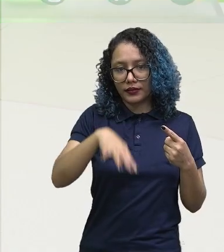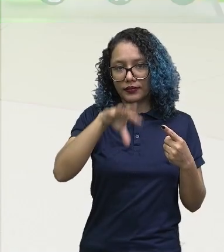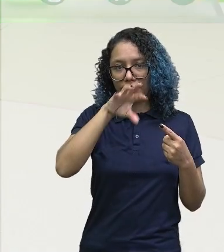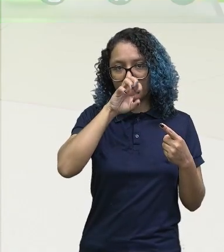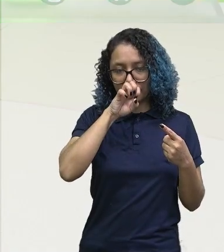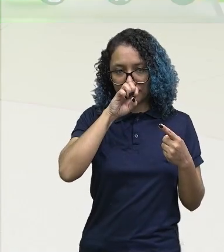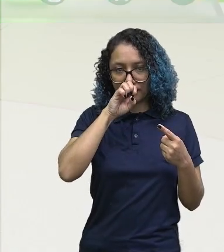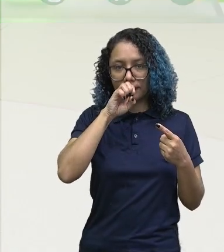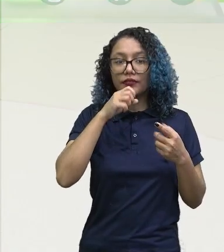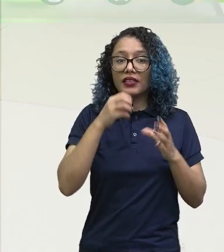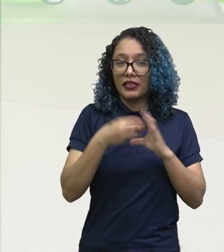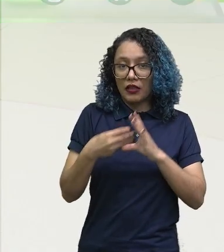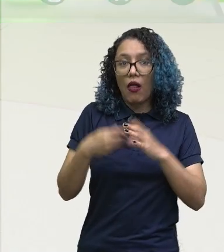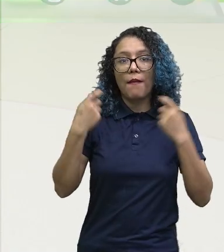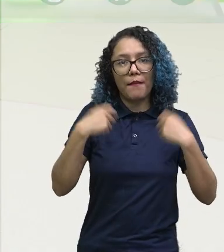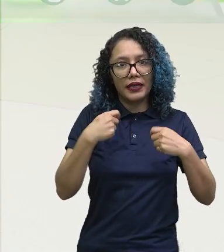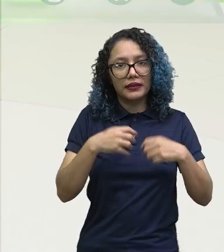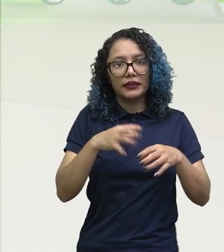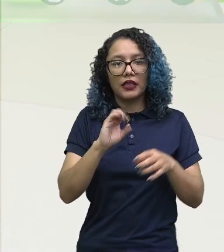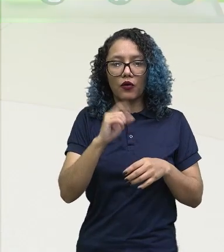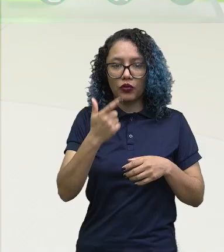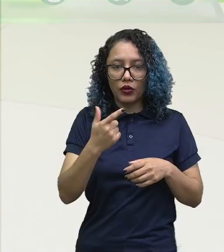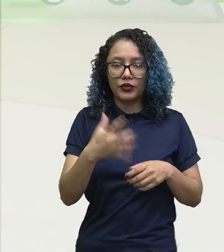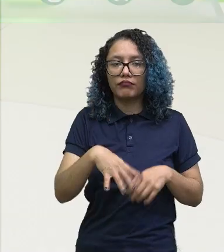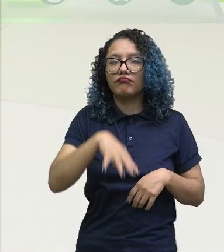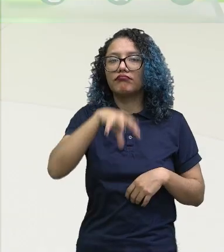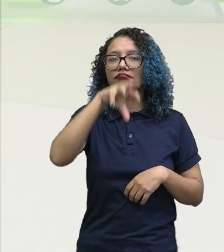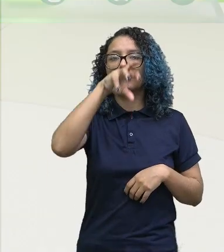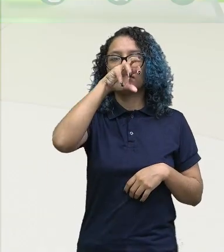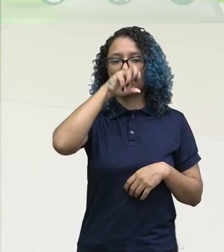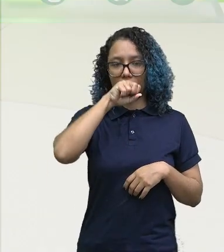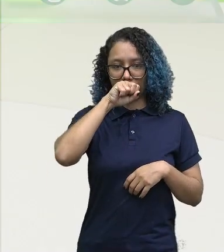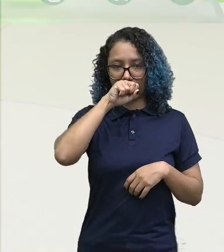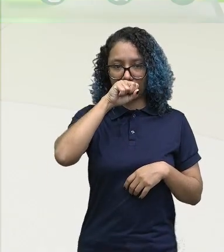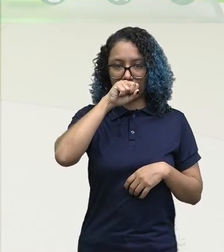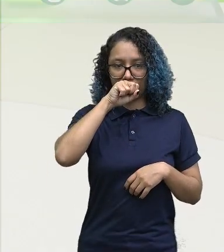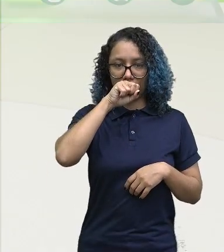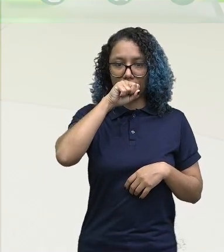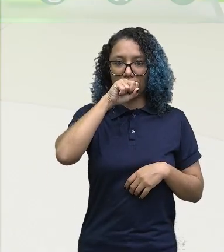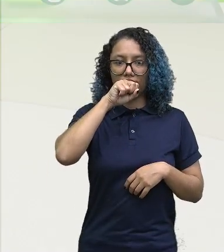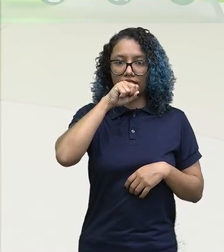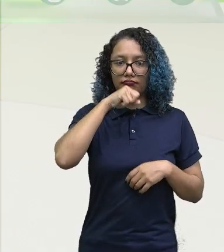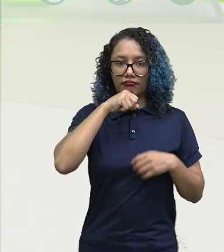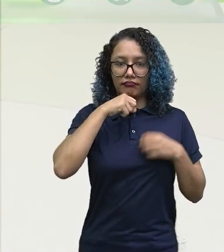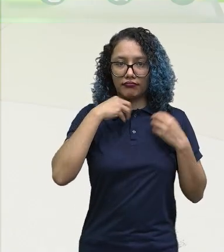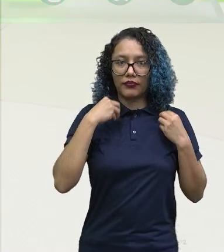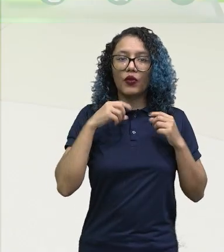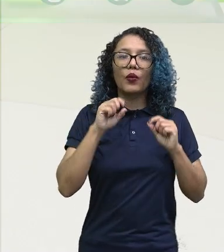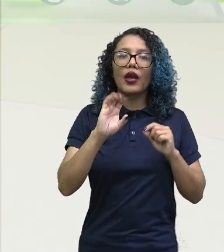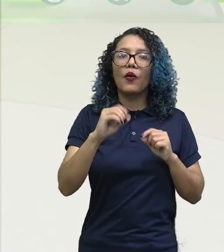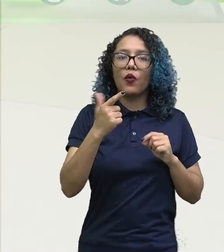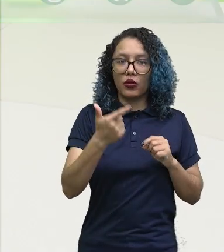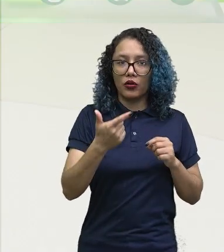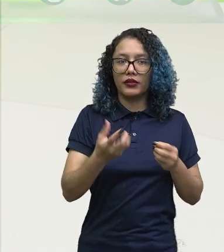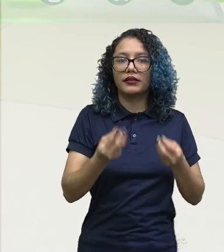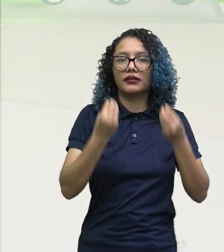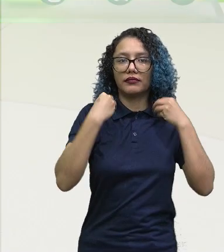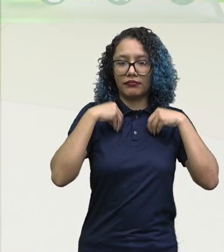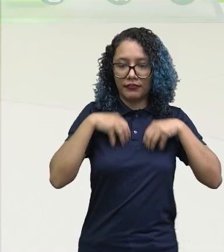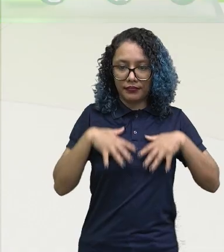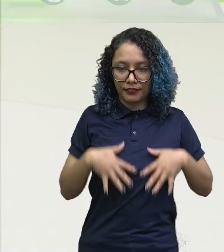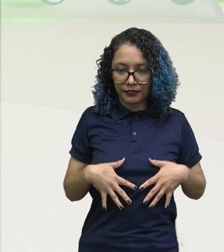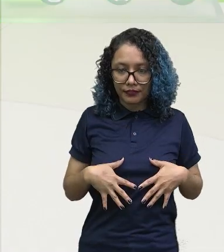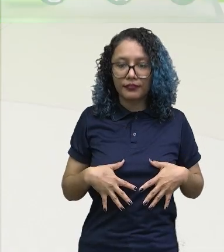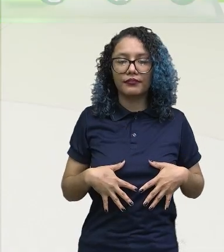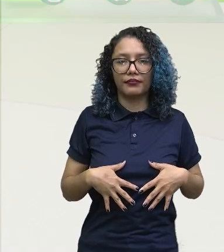nossas células precisam no momento ali da nossa respiração, né? No momento que a gente inspira, estamos trazendo ali o oxigênio para o